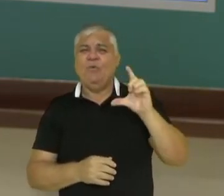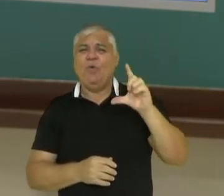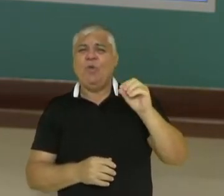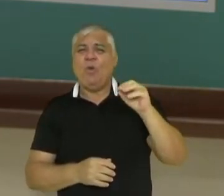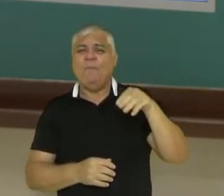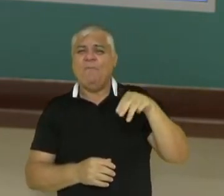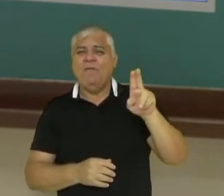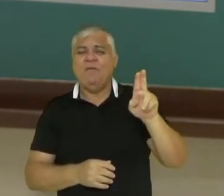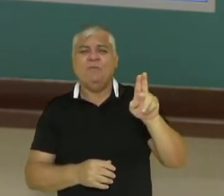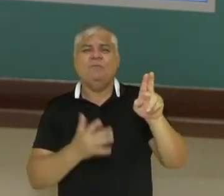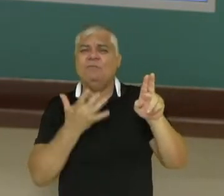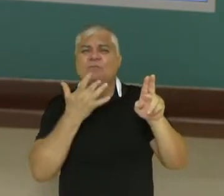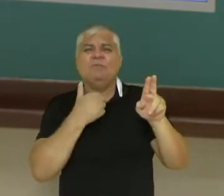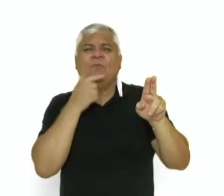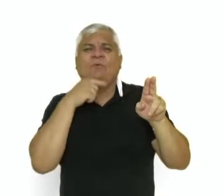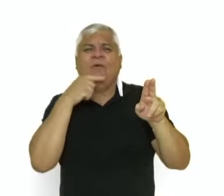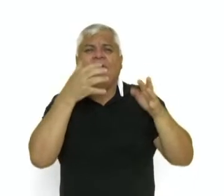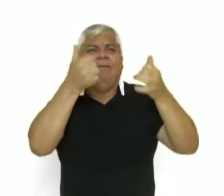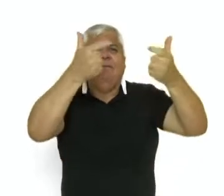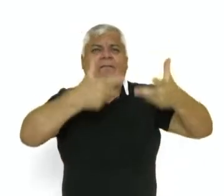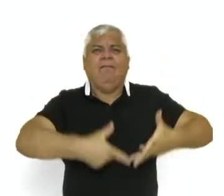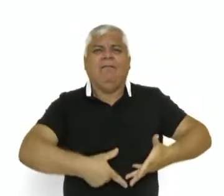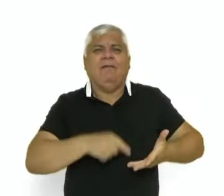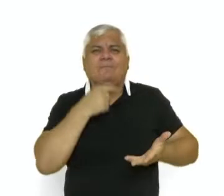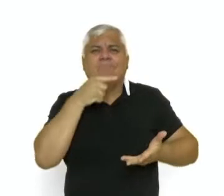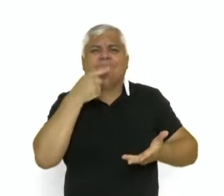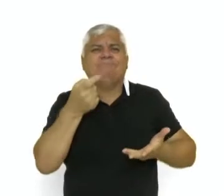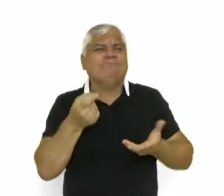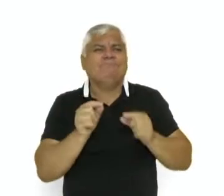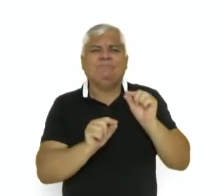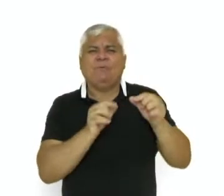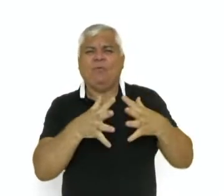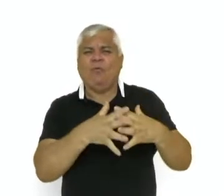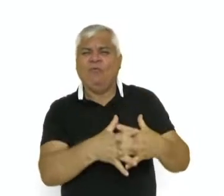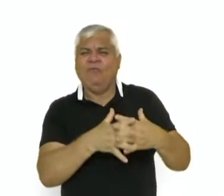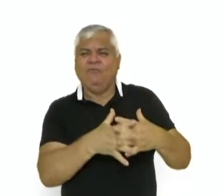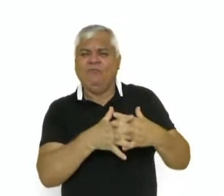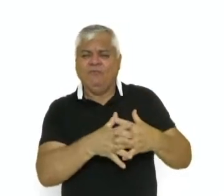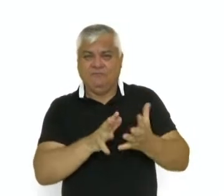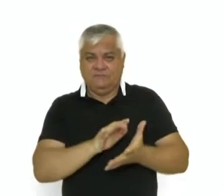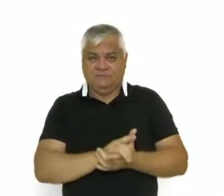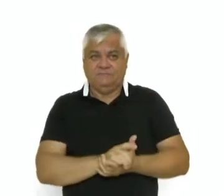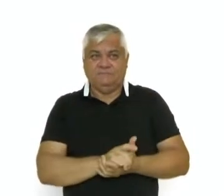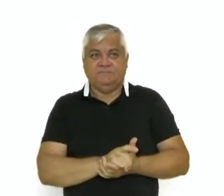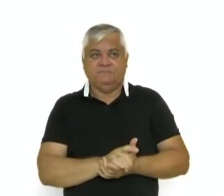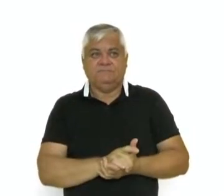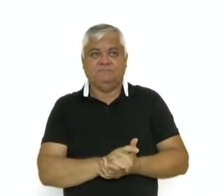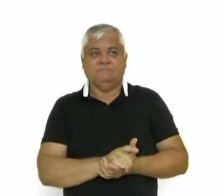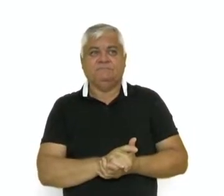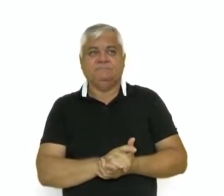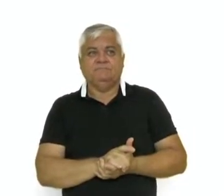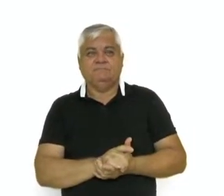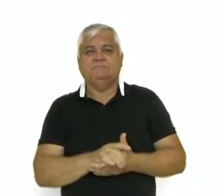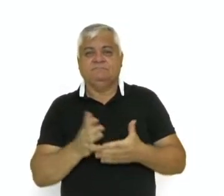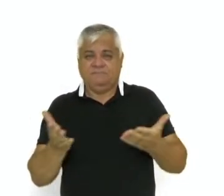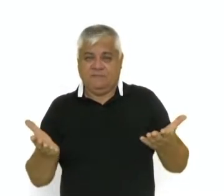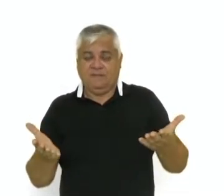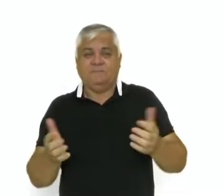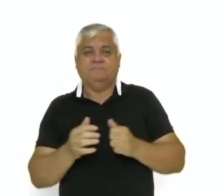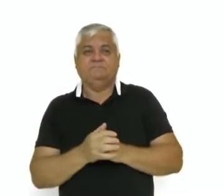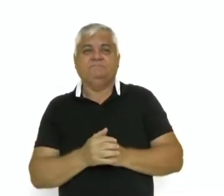por Ptolomeu, né, pelo Ptolomeu, excíclicos, cujo centro se movia uniformemente ao longo de um círculo